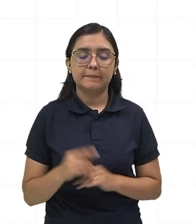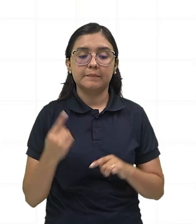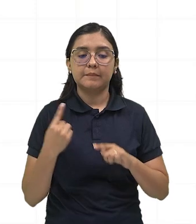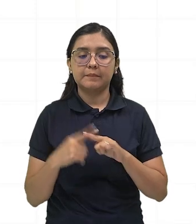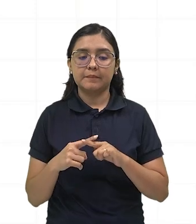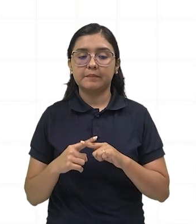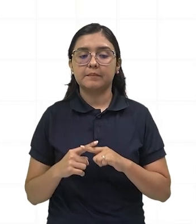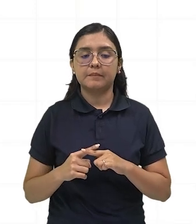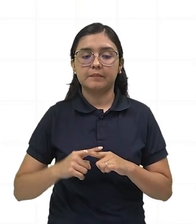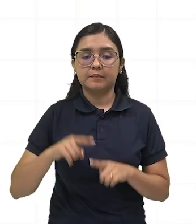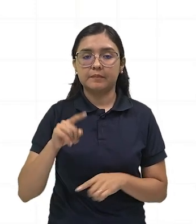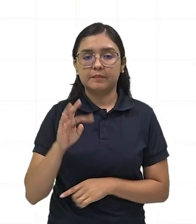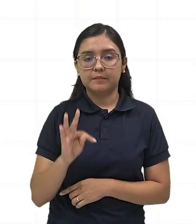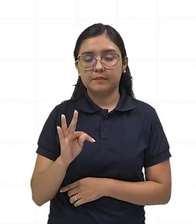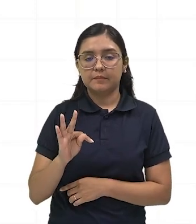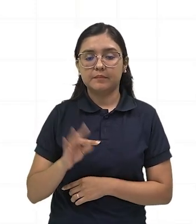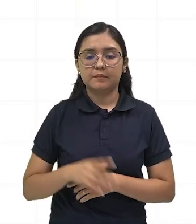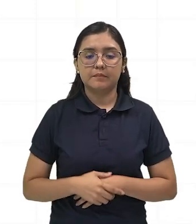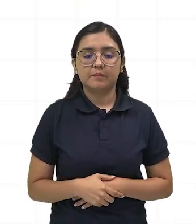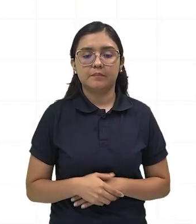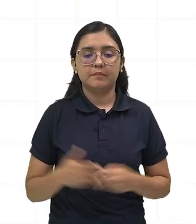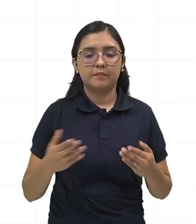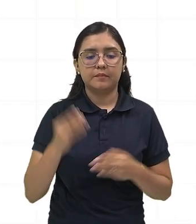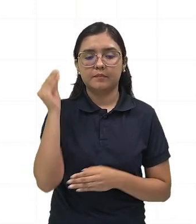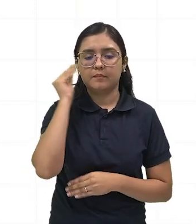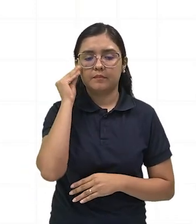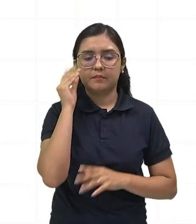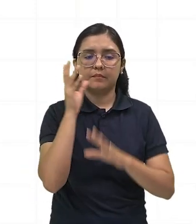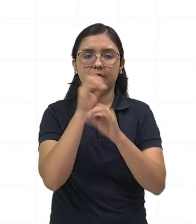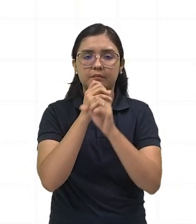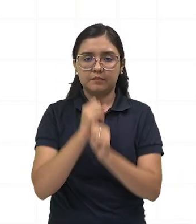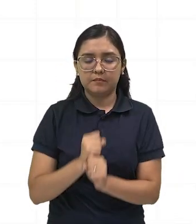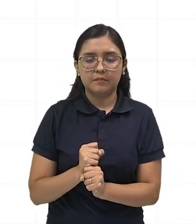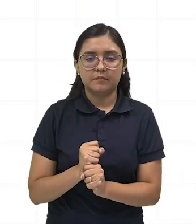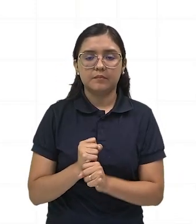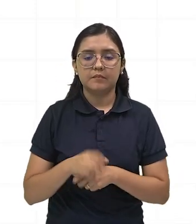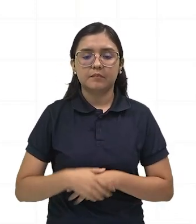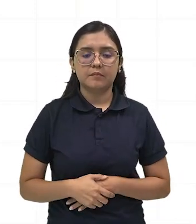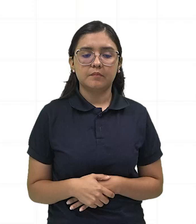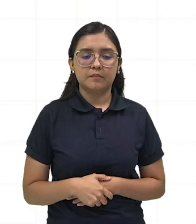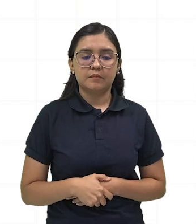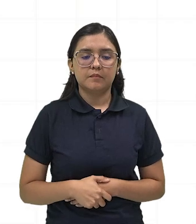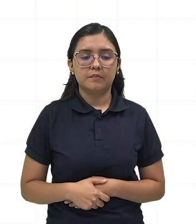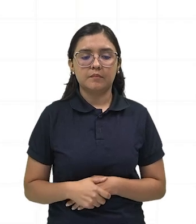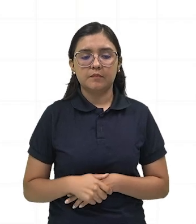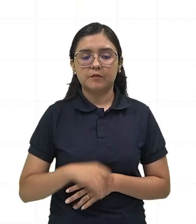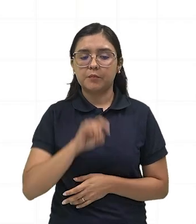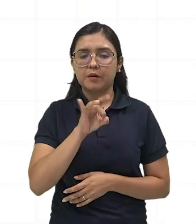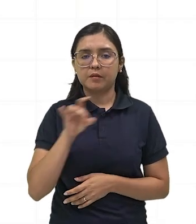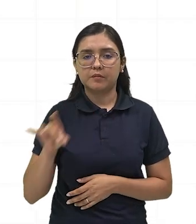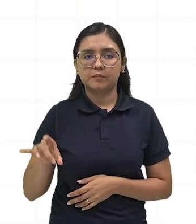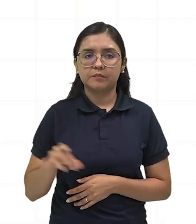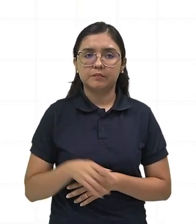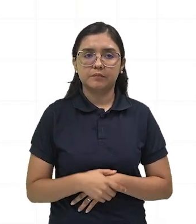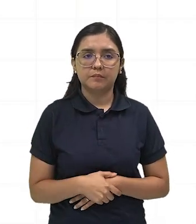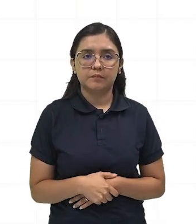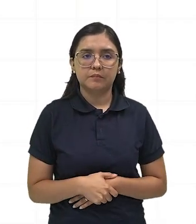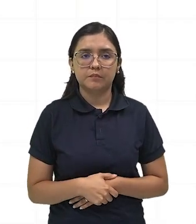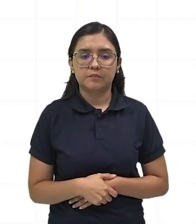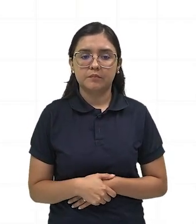Vezes T. E vamos verificar, né, o que é cada uma delas. Né?